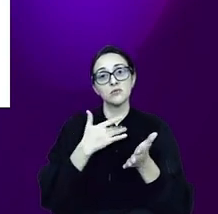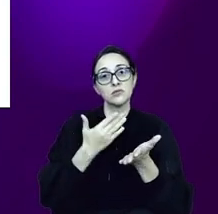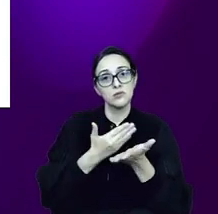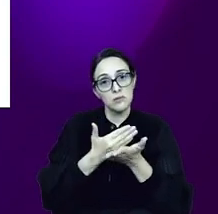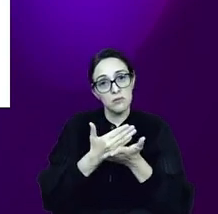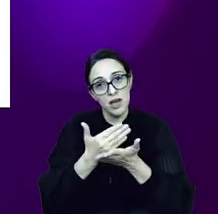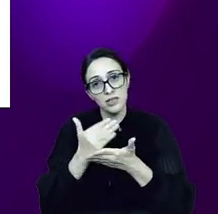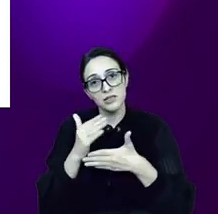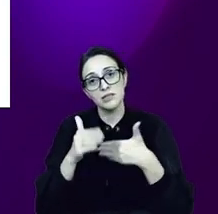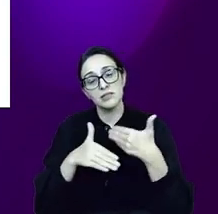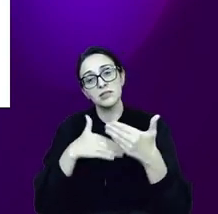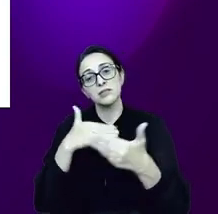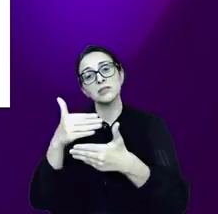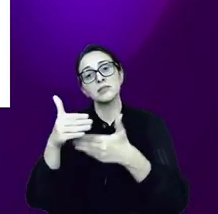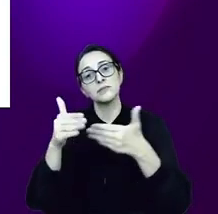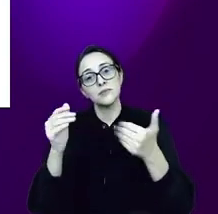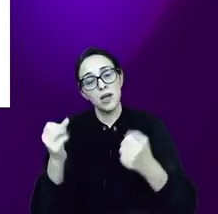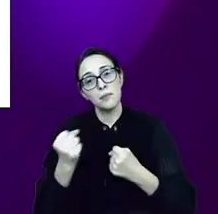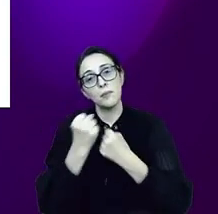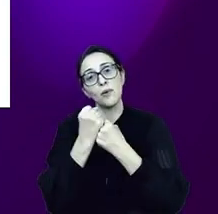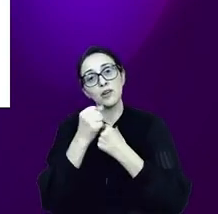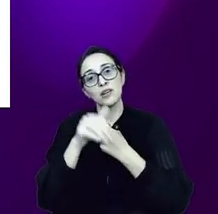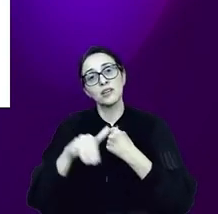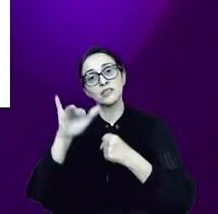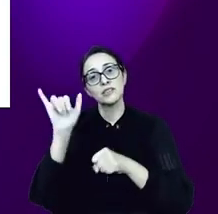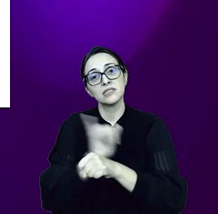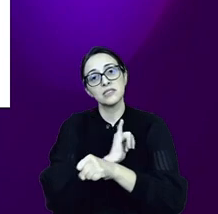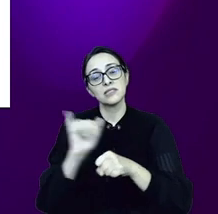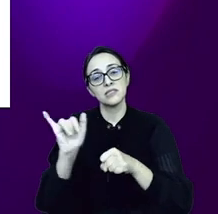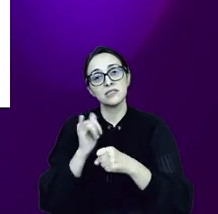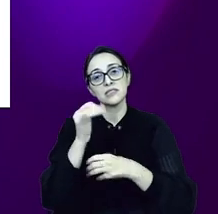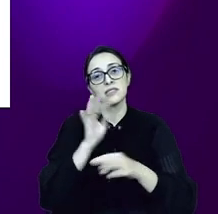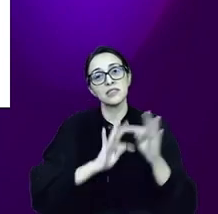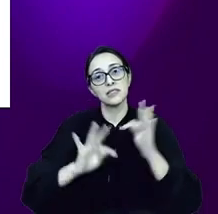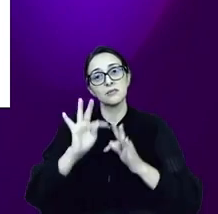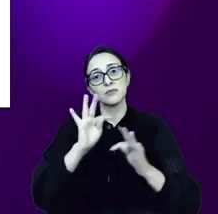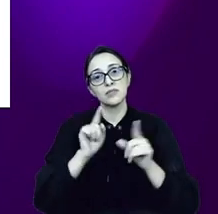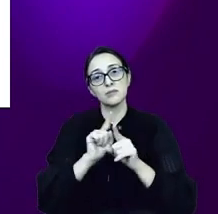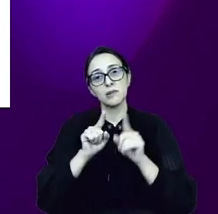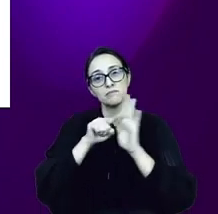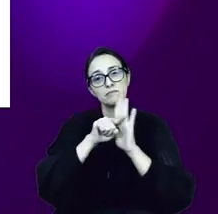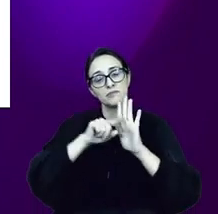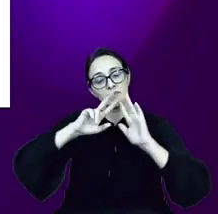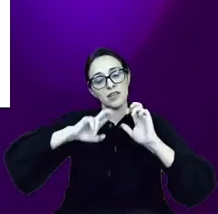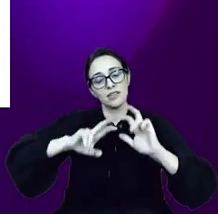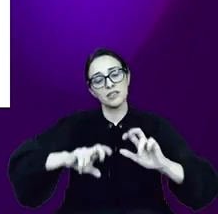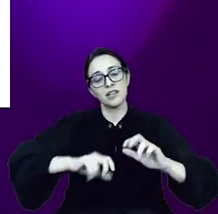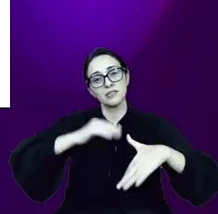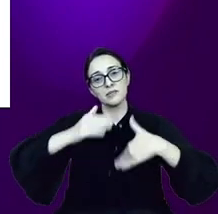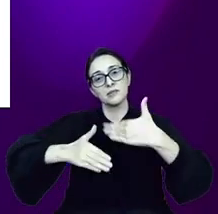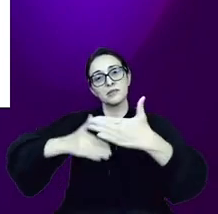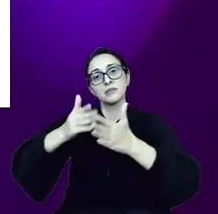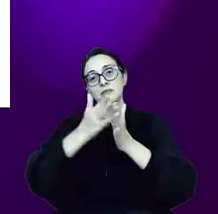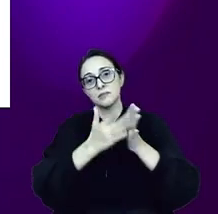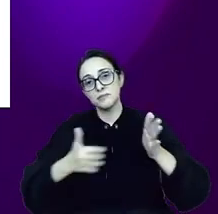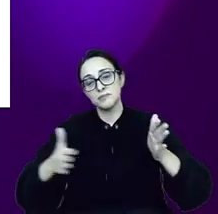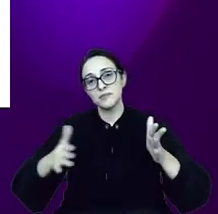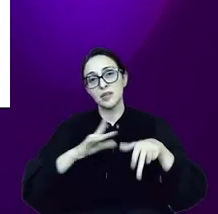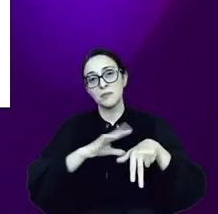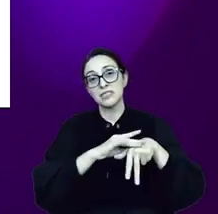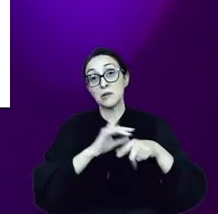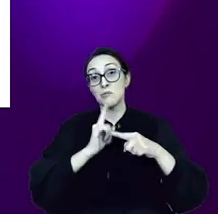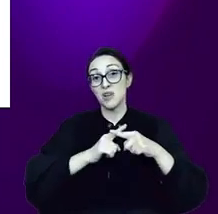forma muito rudimentar, a nos apoiar nessas estratégias de tratamento e de análise de desfecho desses pacientes, porque, de fato, é uma